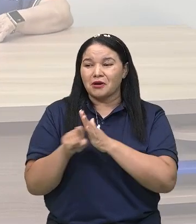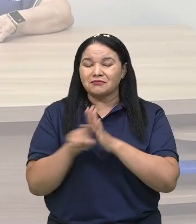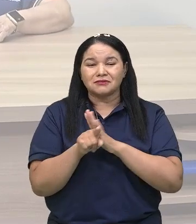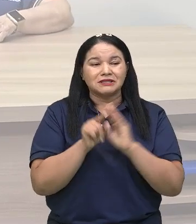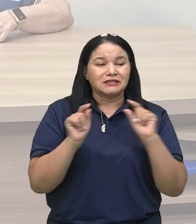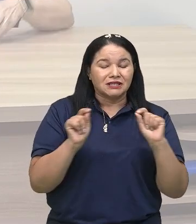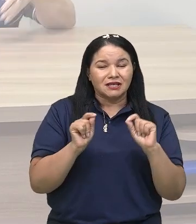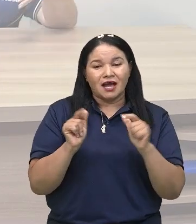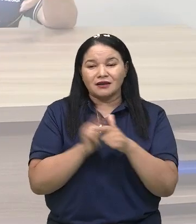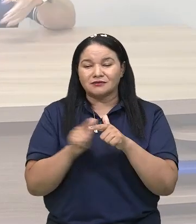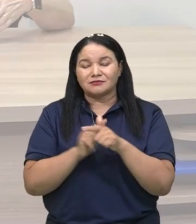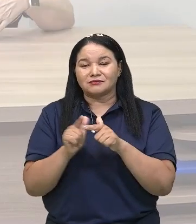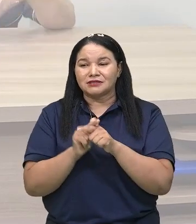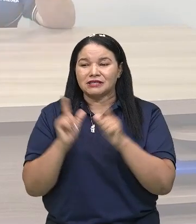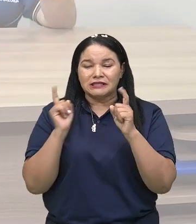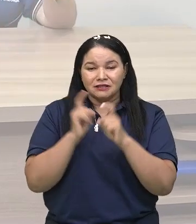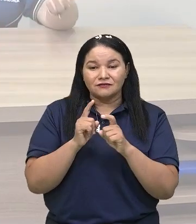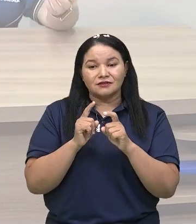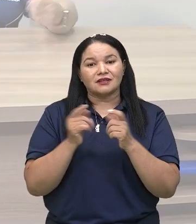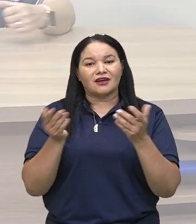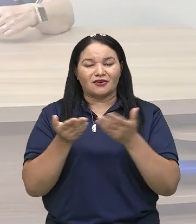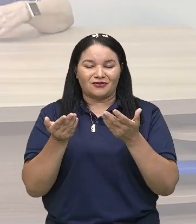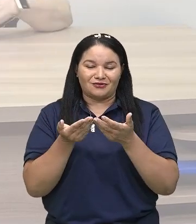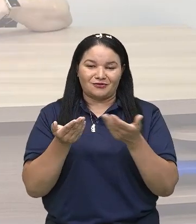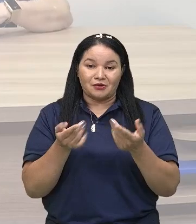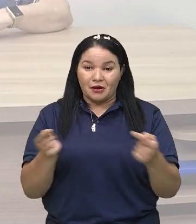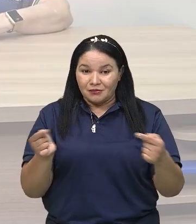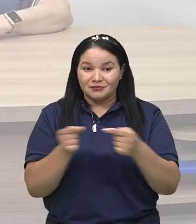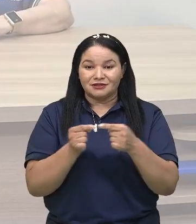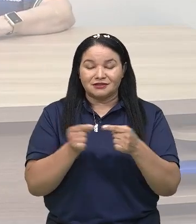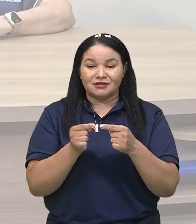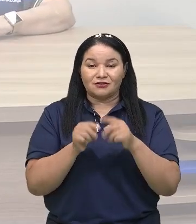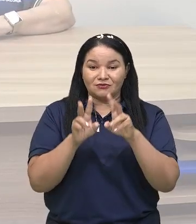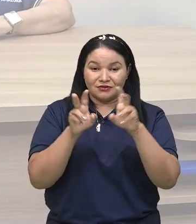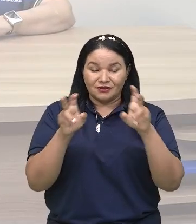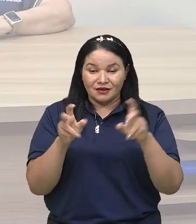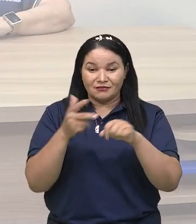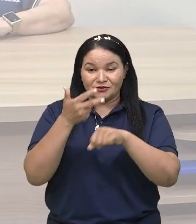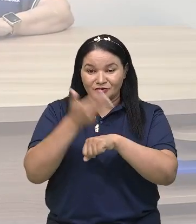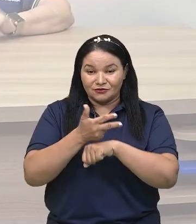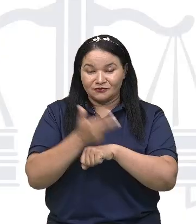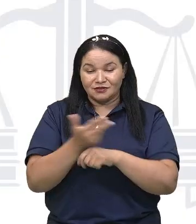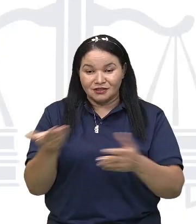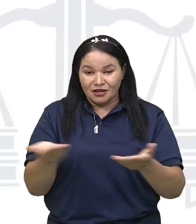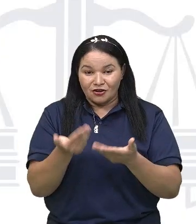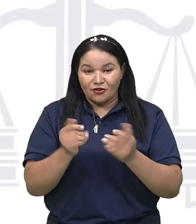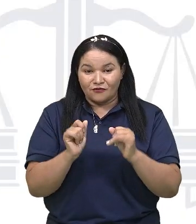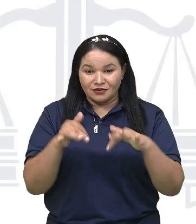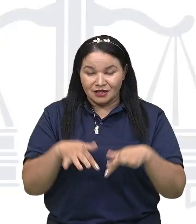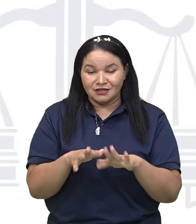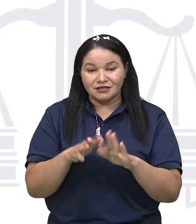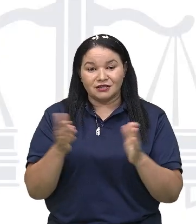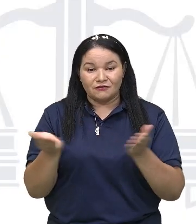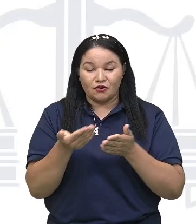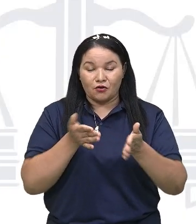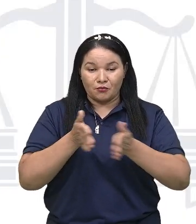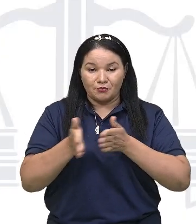dificuldades. Então, fazendo esse leque com a temática do vídeo, e agora, finalizando a nossa